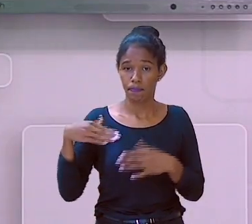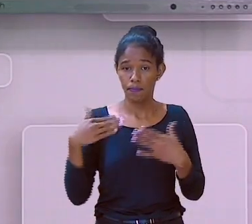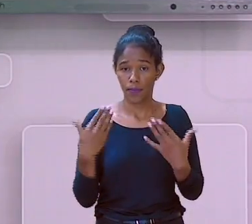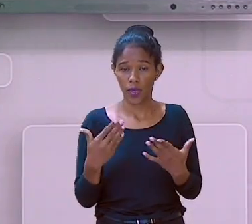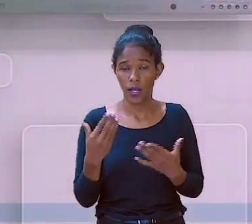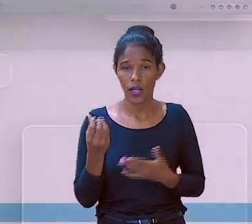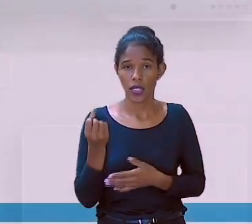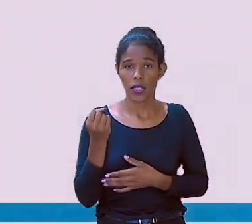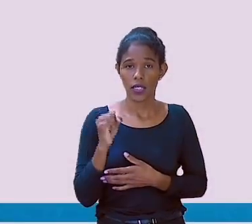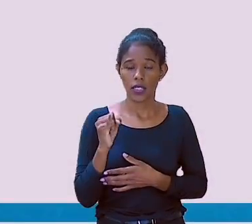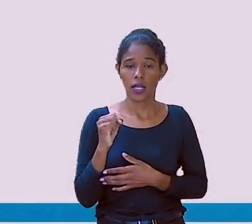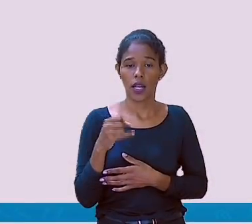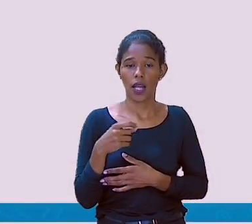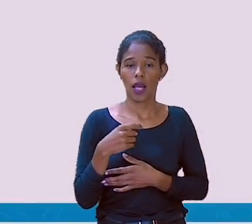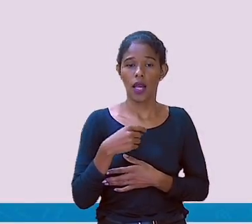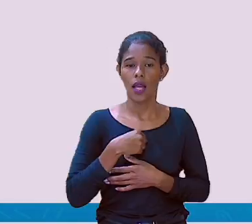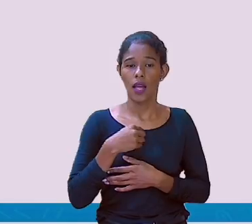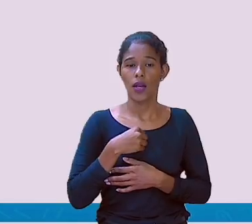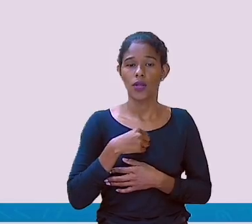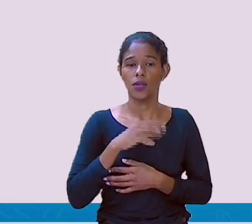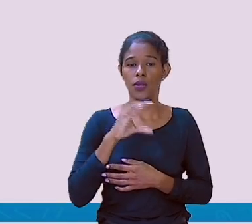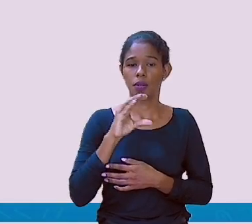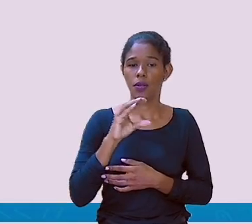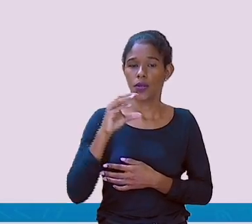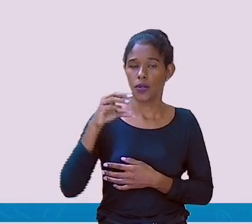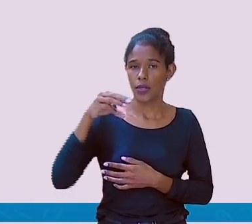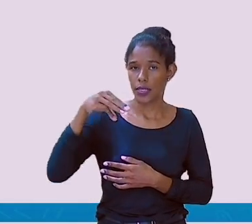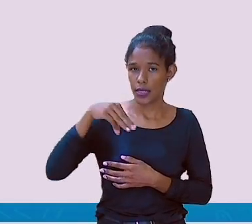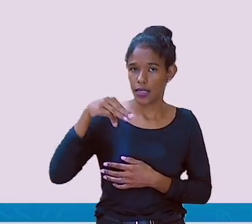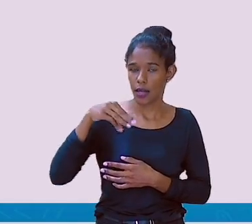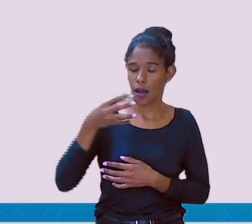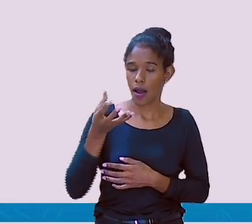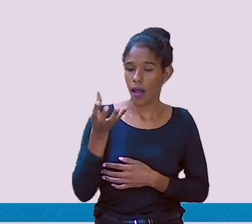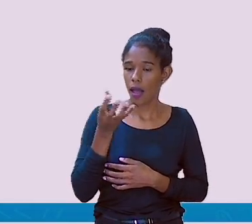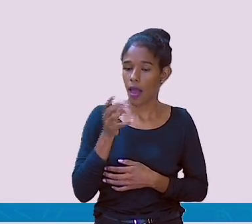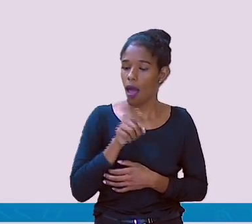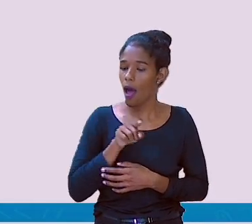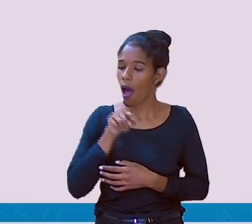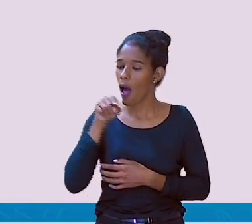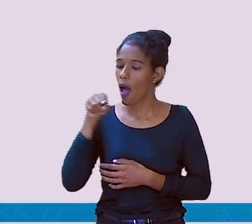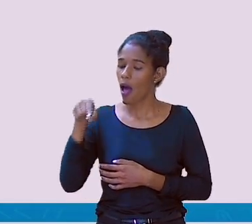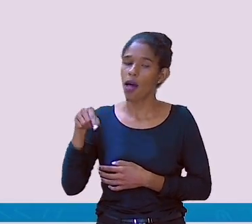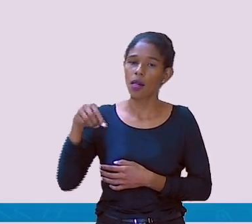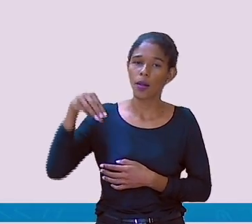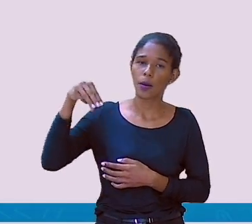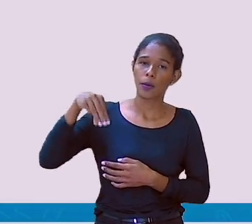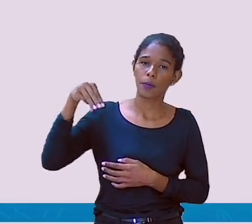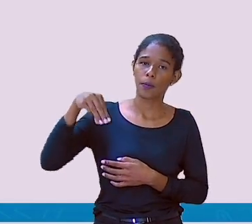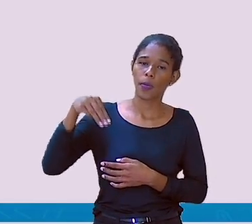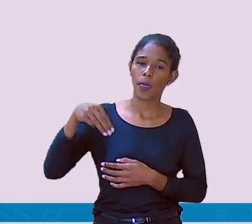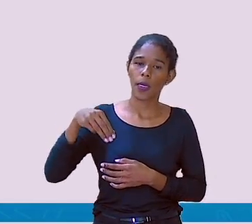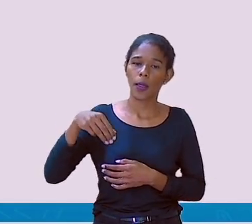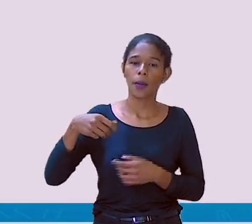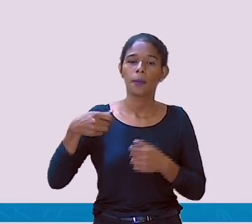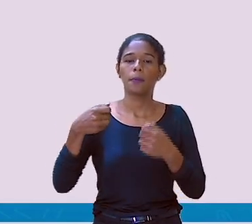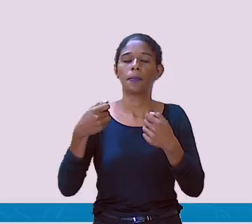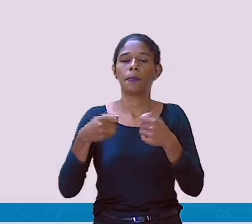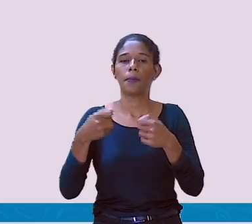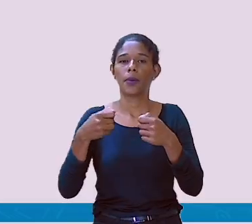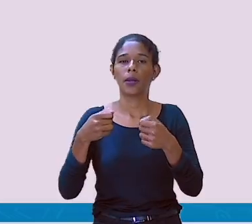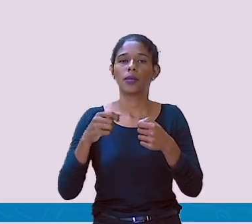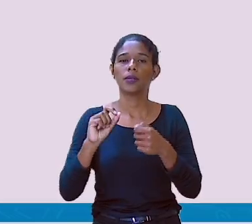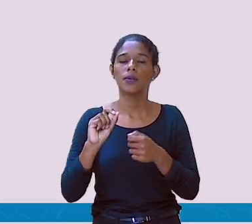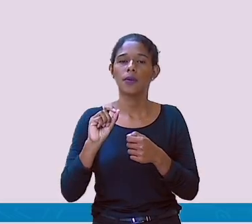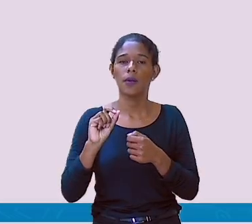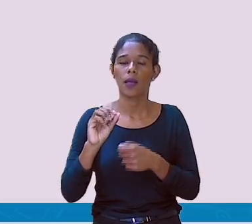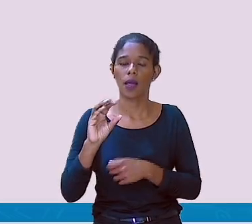no centímetro e quero ir para o milímetro, eu vou acrescentar 0. Então, eu